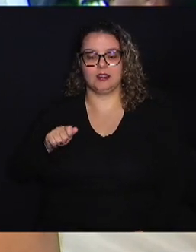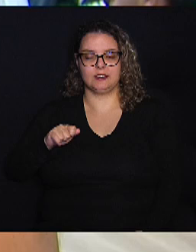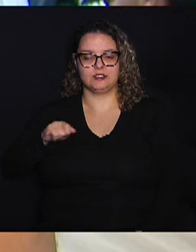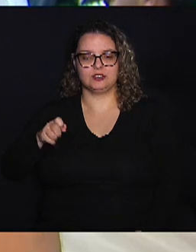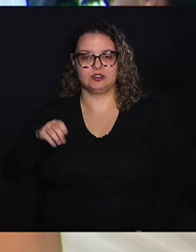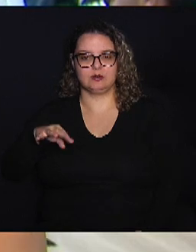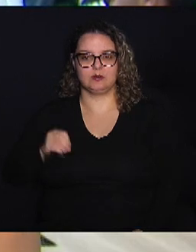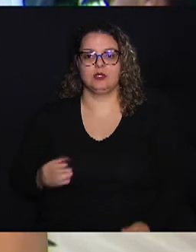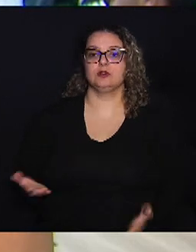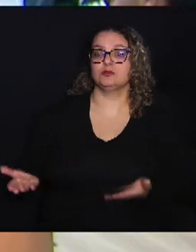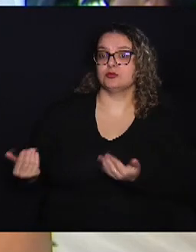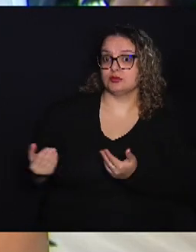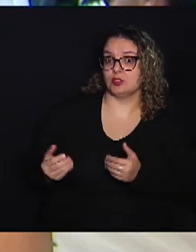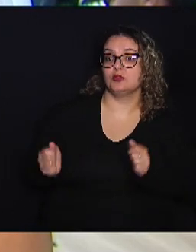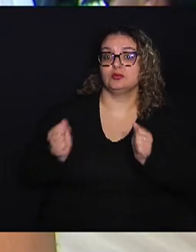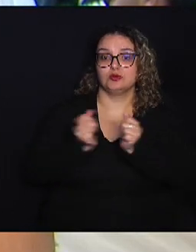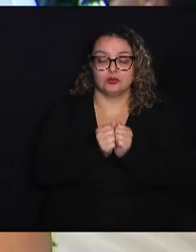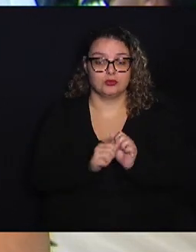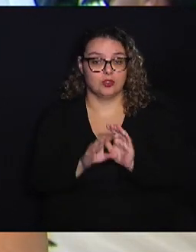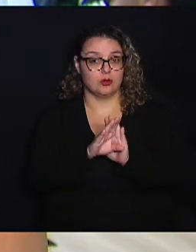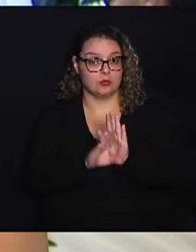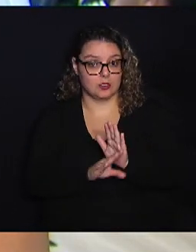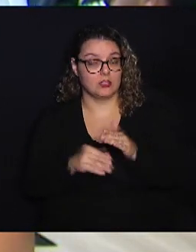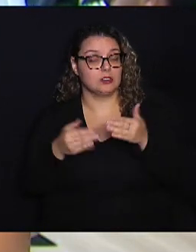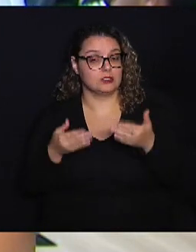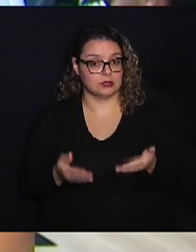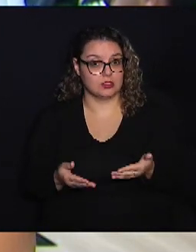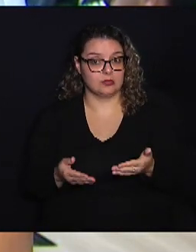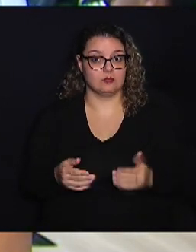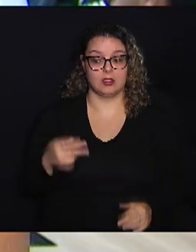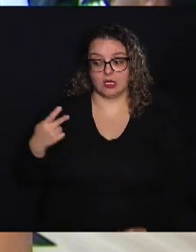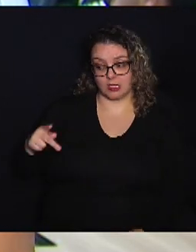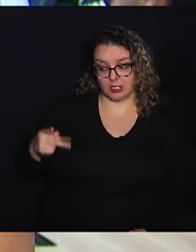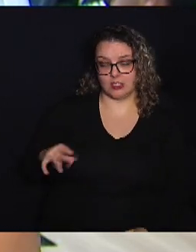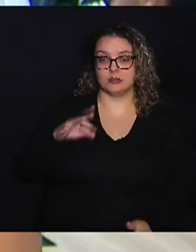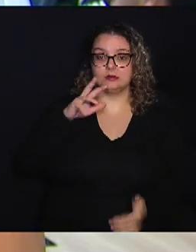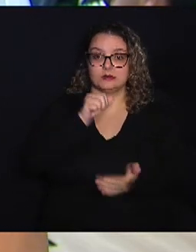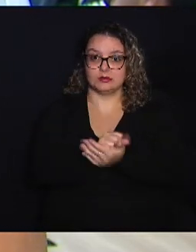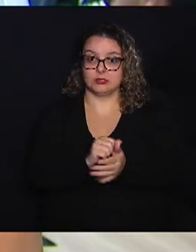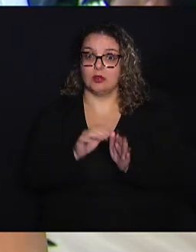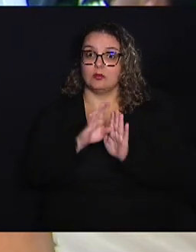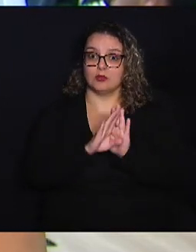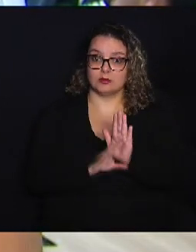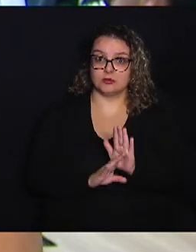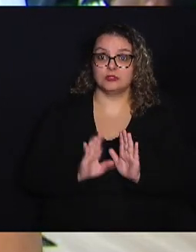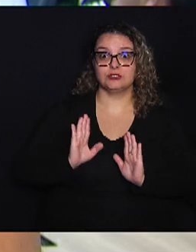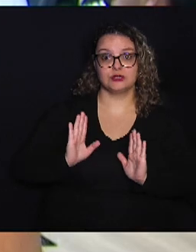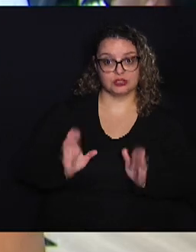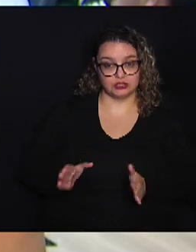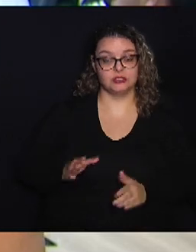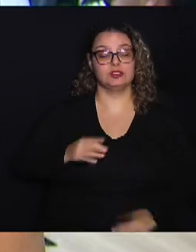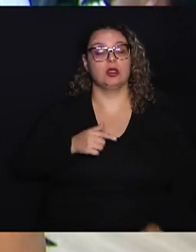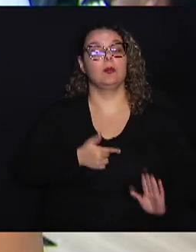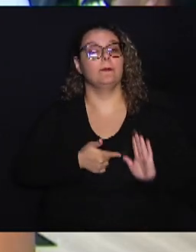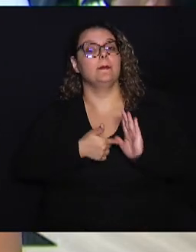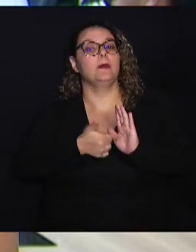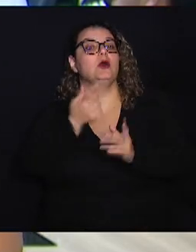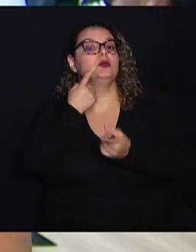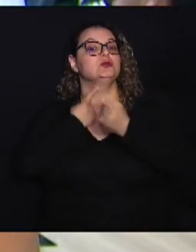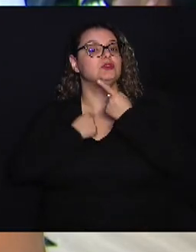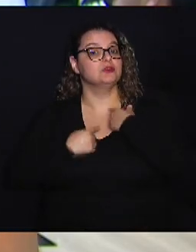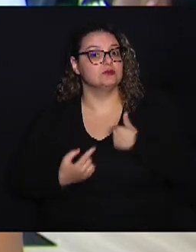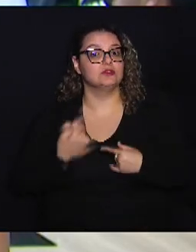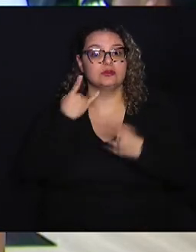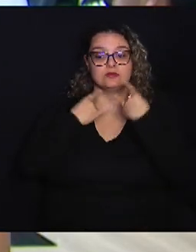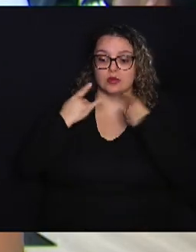com o programa, porque a partir daí, eles que se inscrevem para o programa, então eles já demonstram o interesse, né, pela